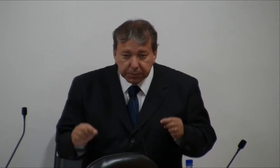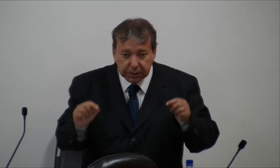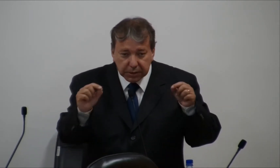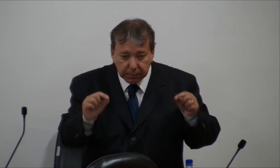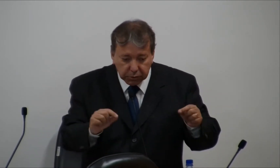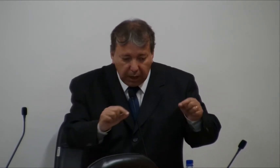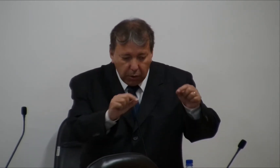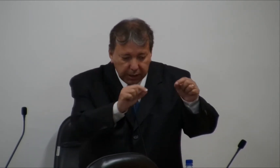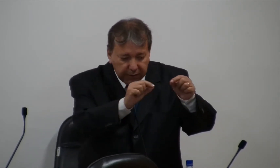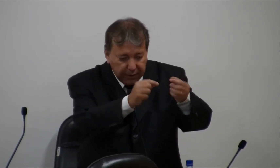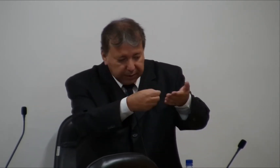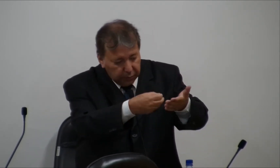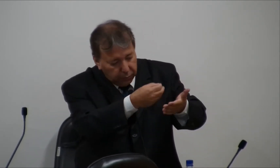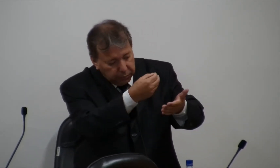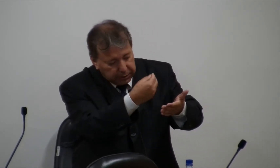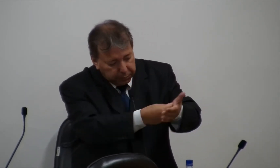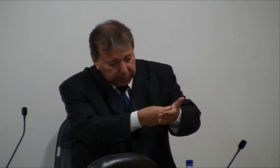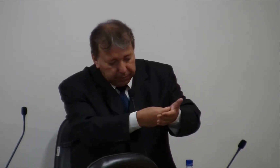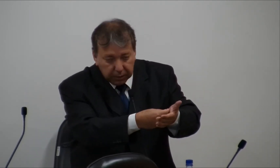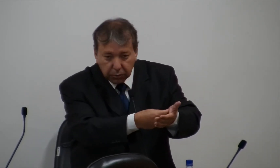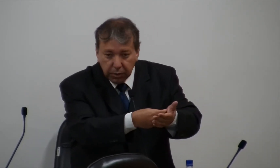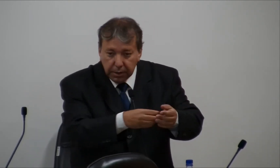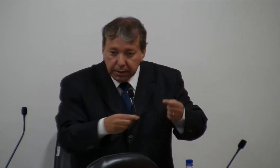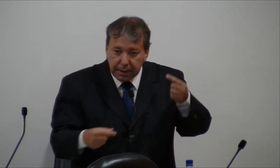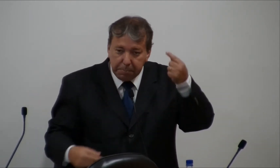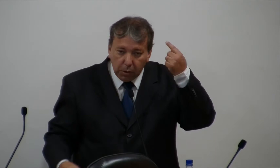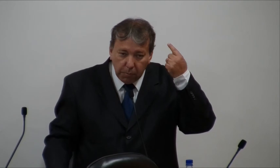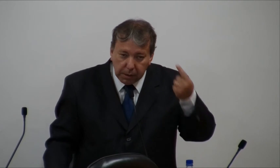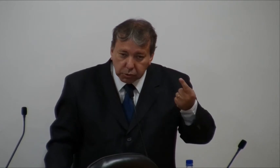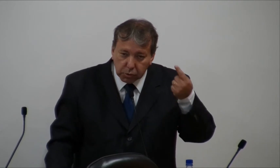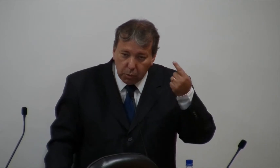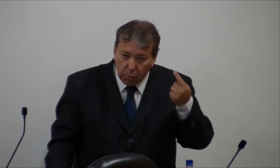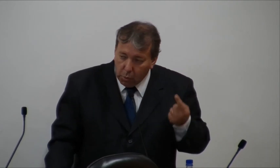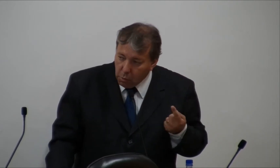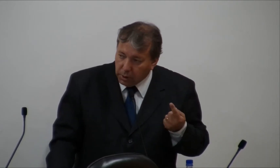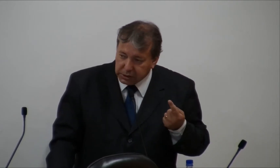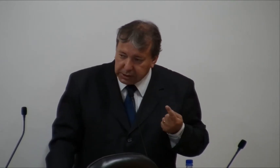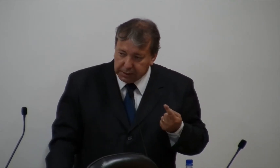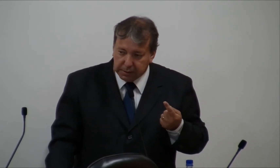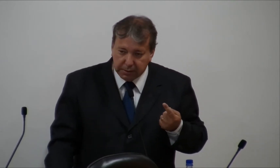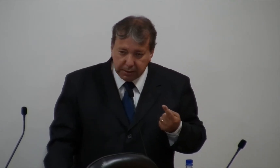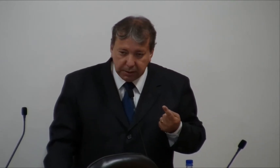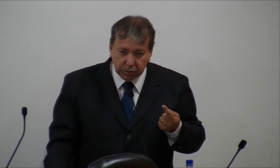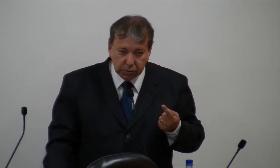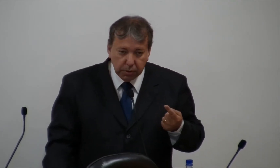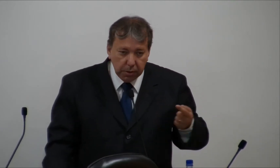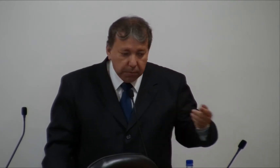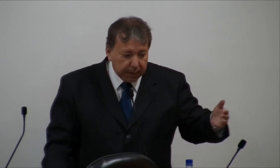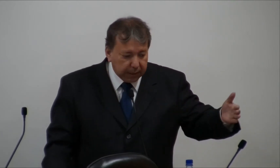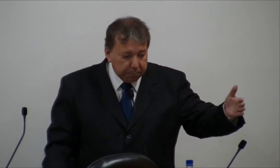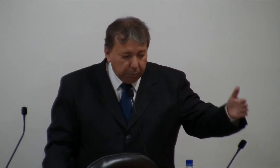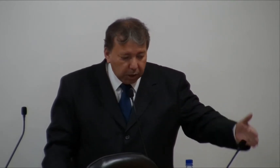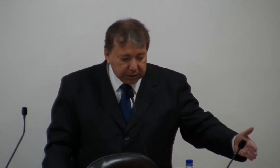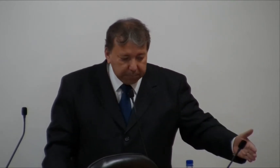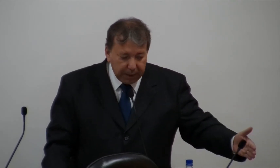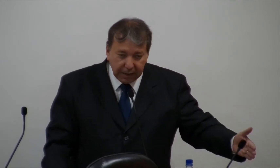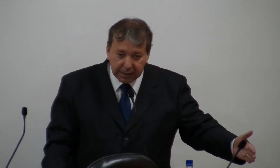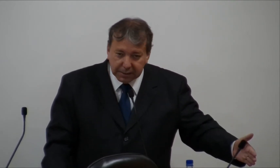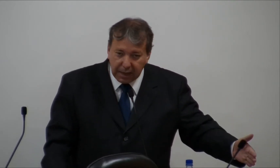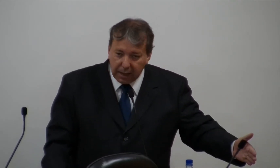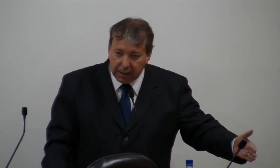nós precisamos, na hora que vai ter o sepultamento, ter pelo menos um agente de trânsito para que